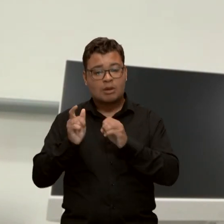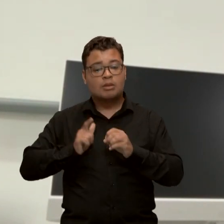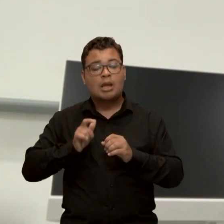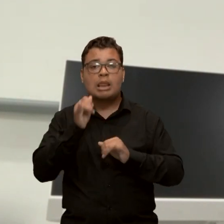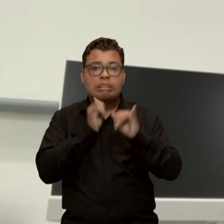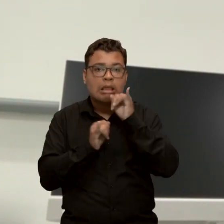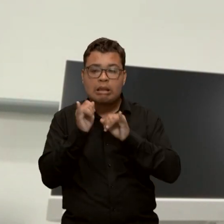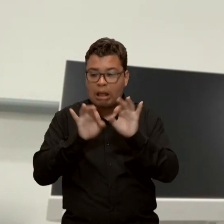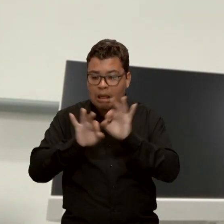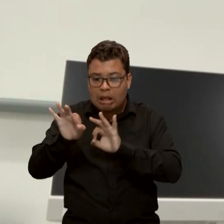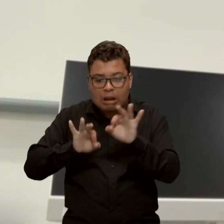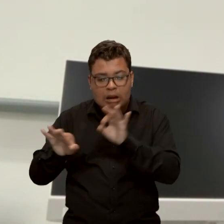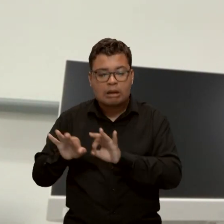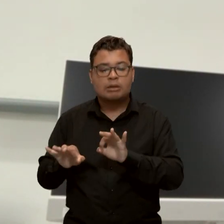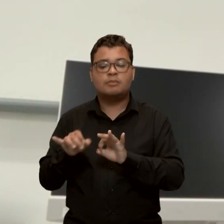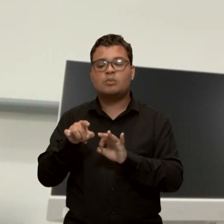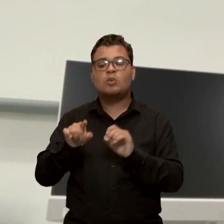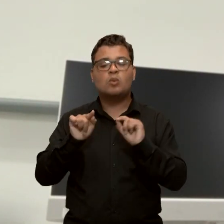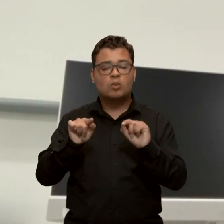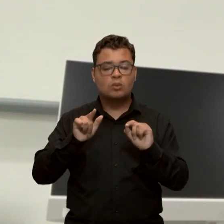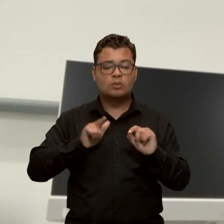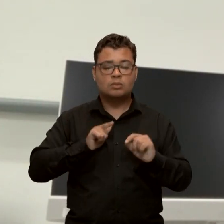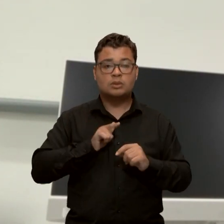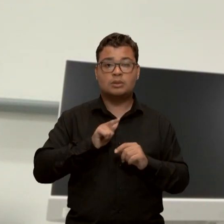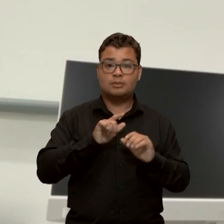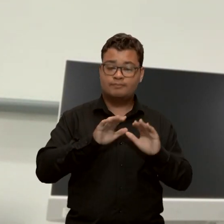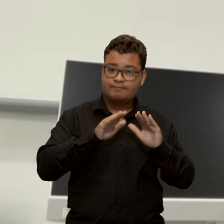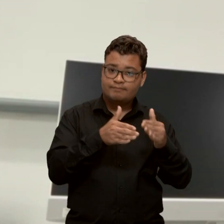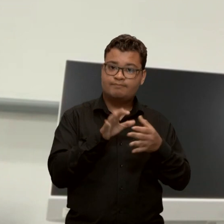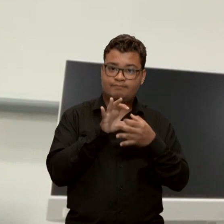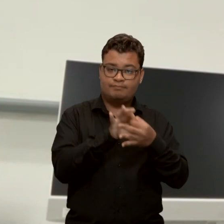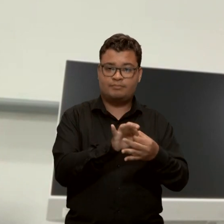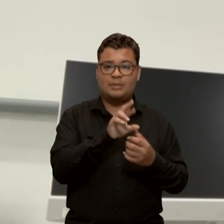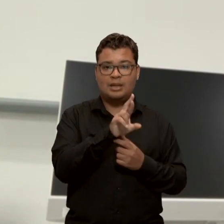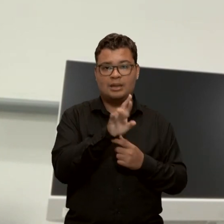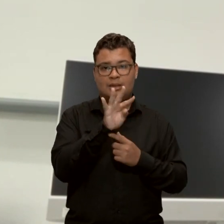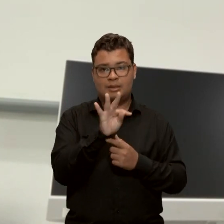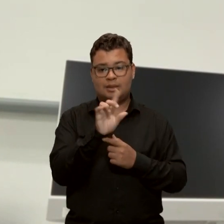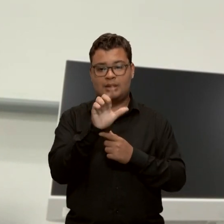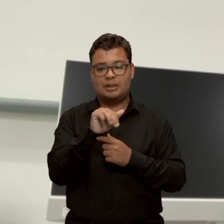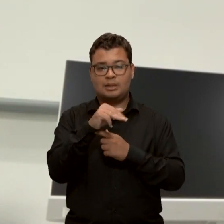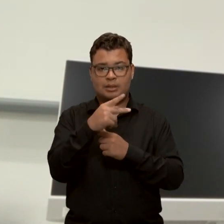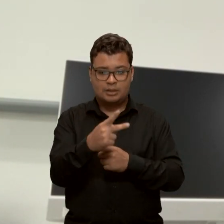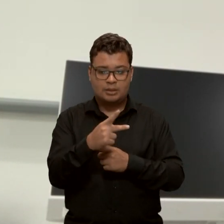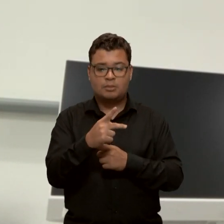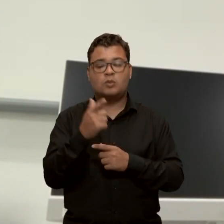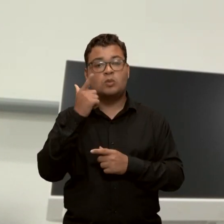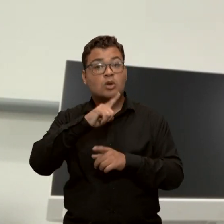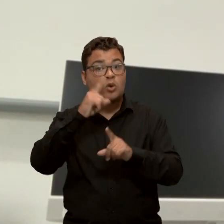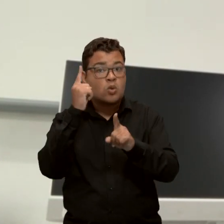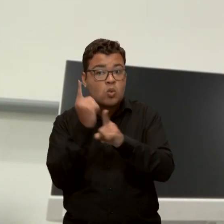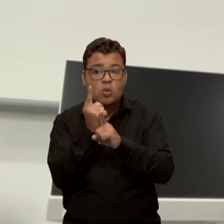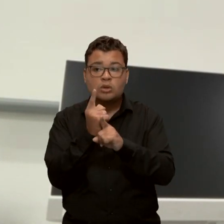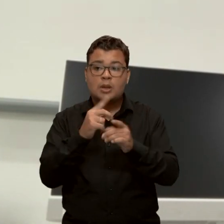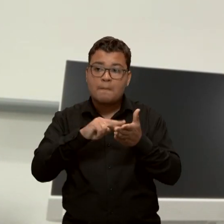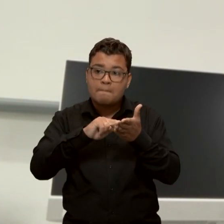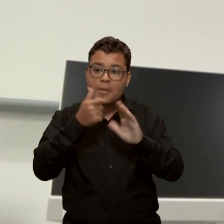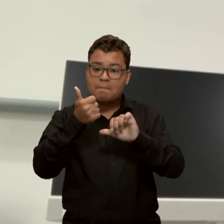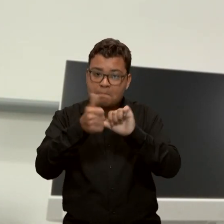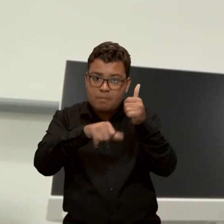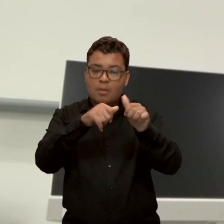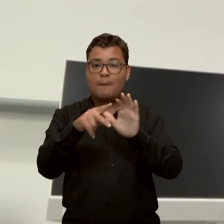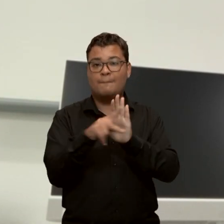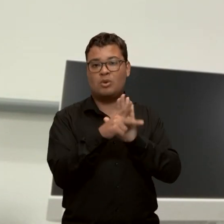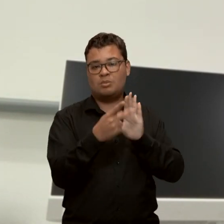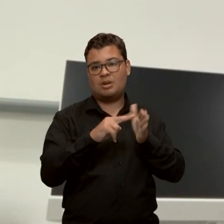Goiás. Esse teste é baseado na técnica RD-LAMP e ele permite a identificação de mutações que são características de cada